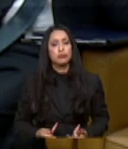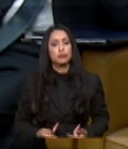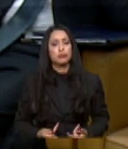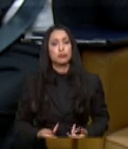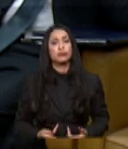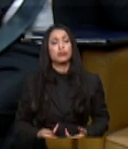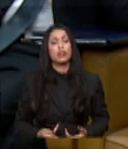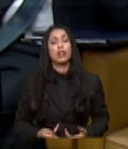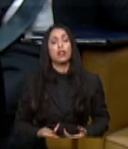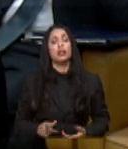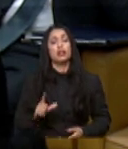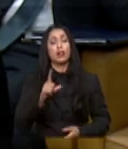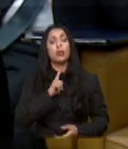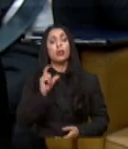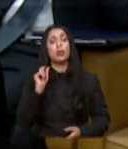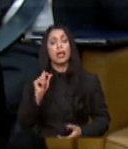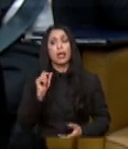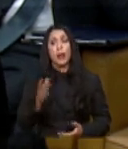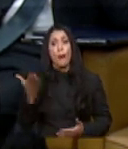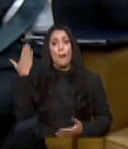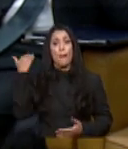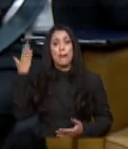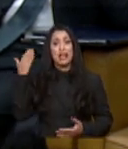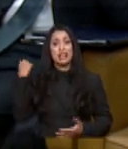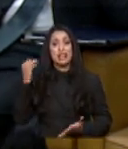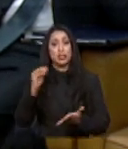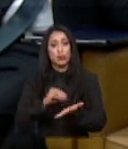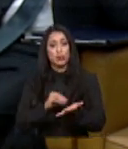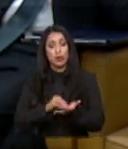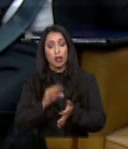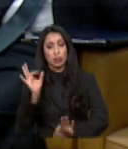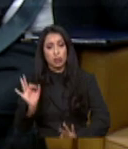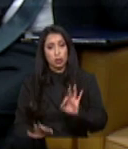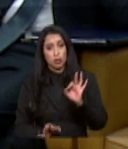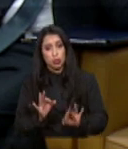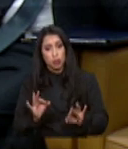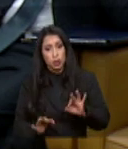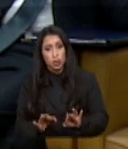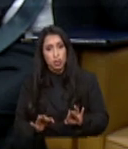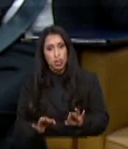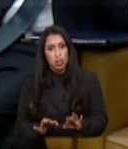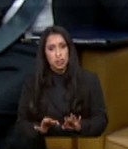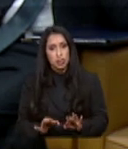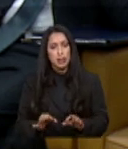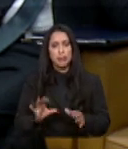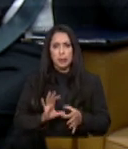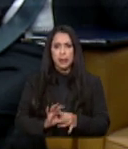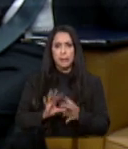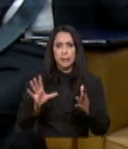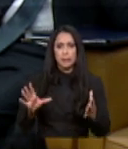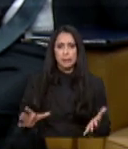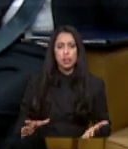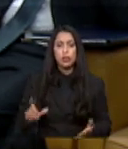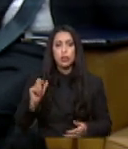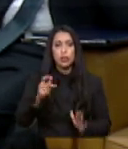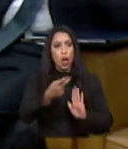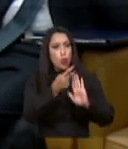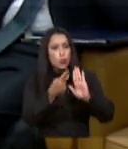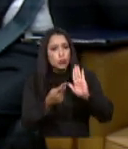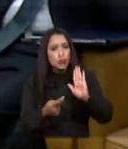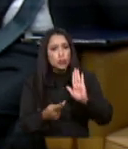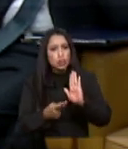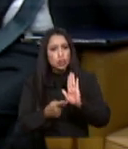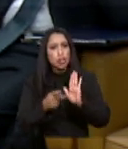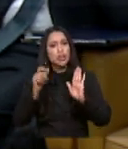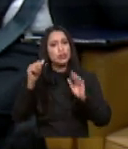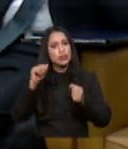de injustiças, permite à humanidade construir, senhor ministro, um projeto